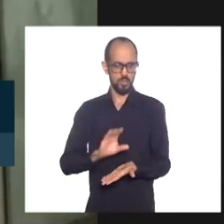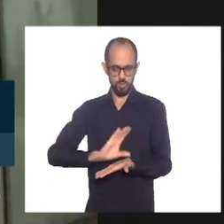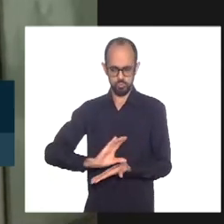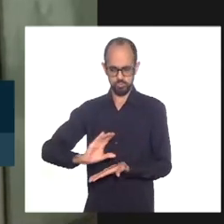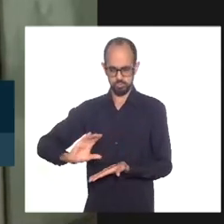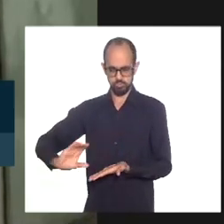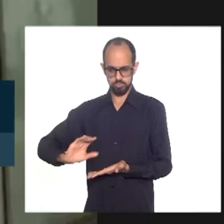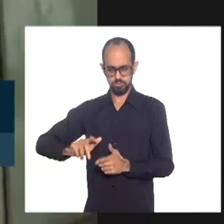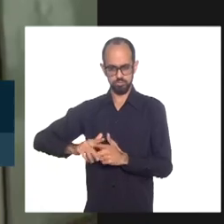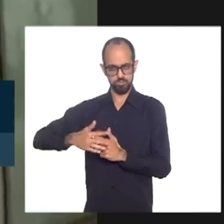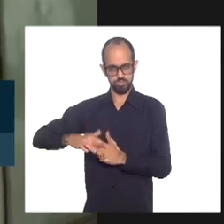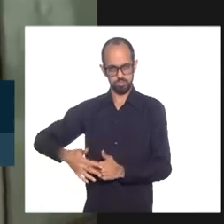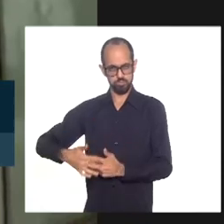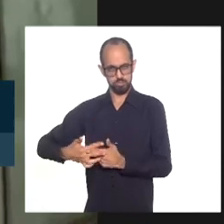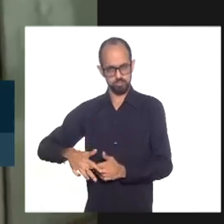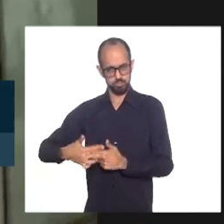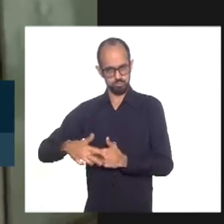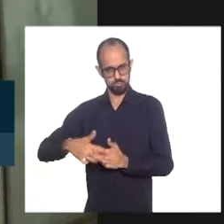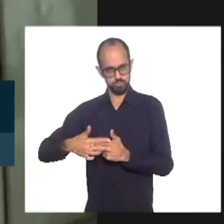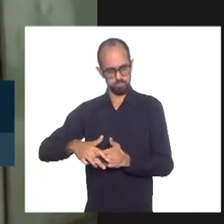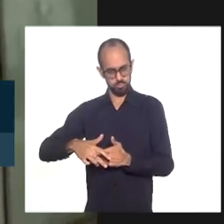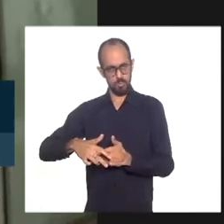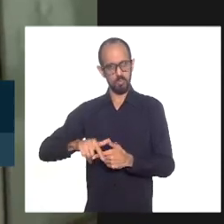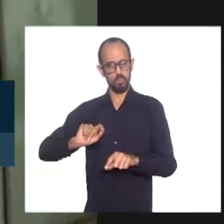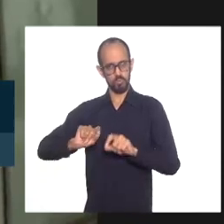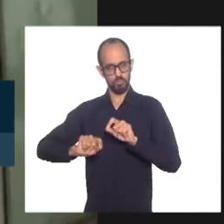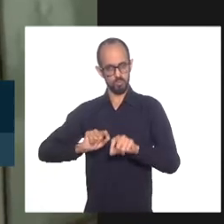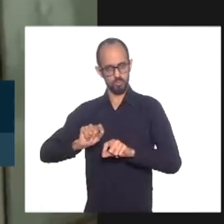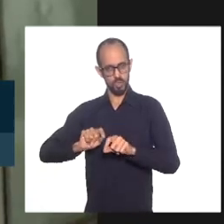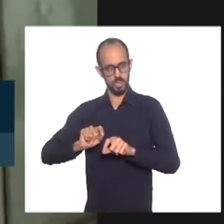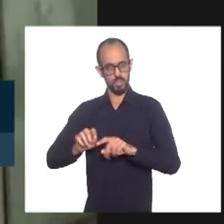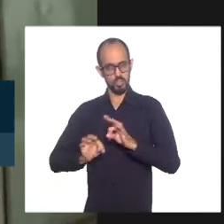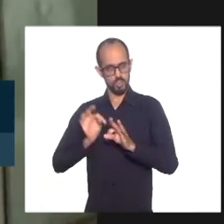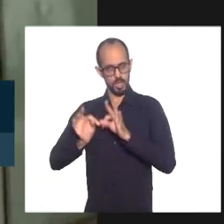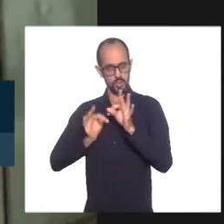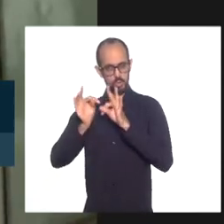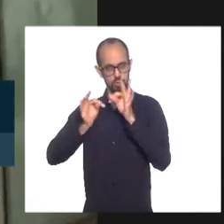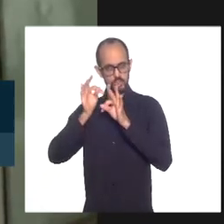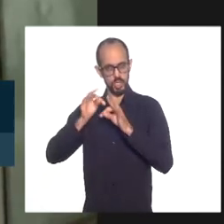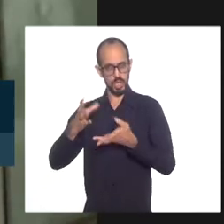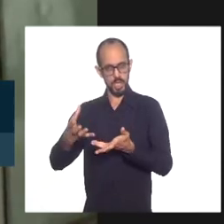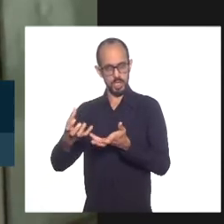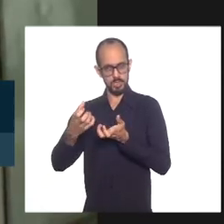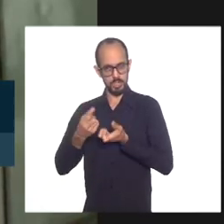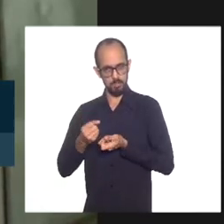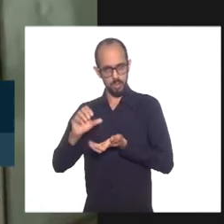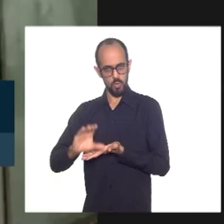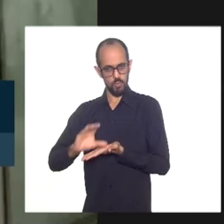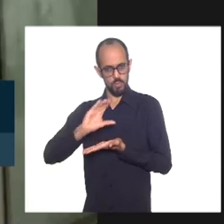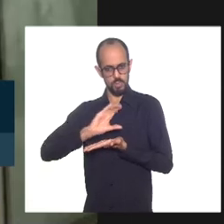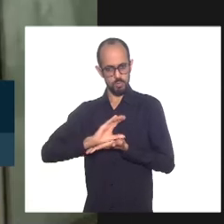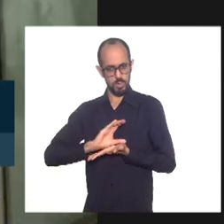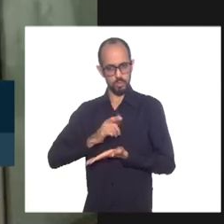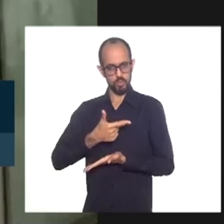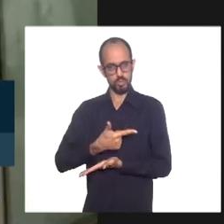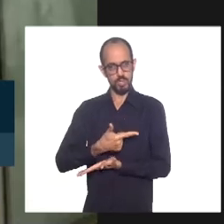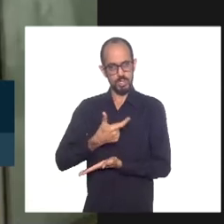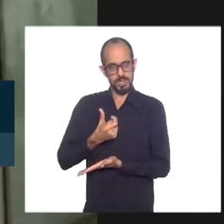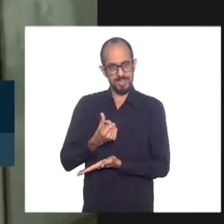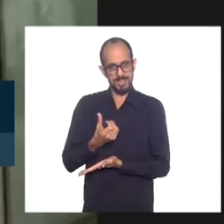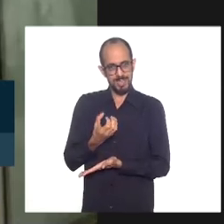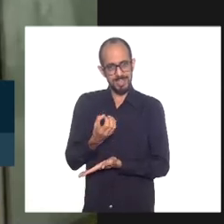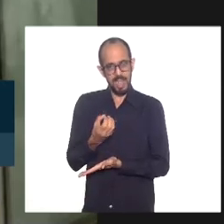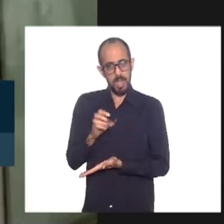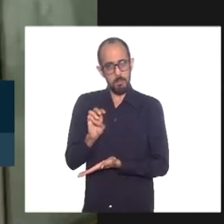reparo, modernização, ele recebeu em investimentos, né, aprovados, 260 milhões